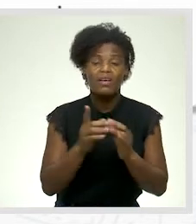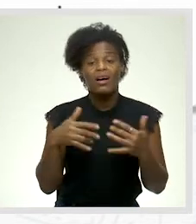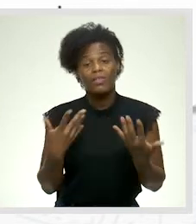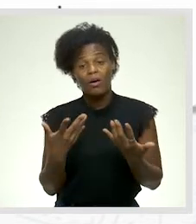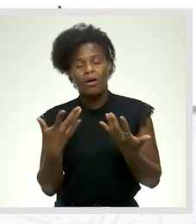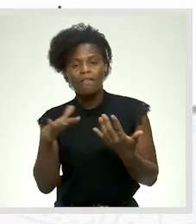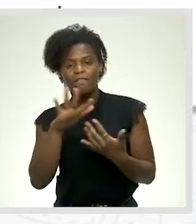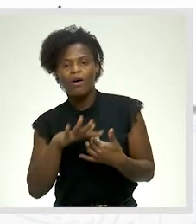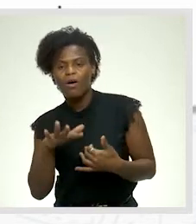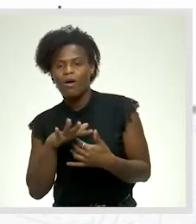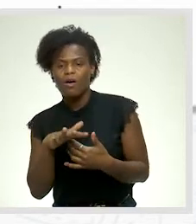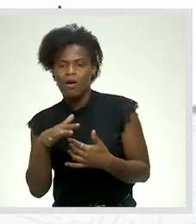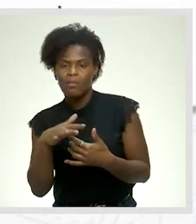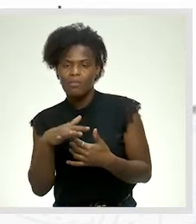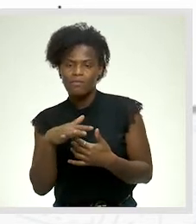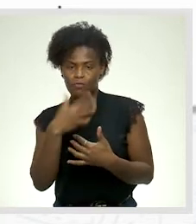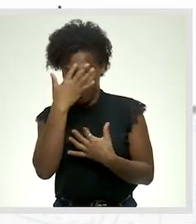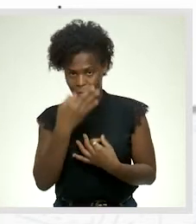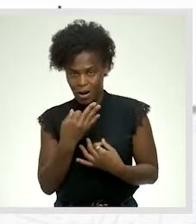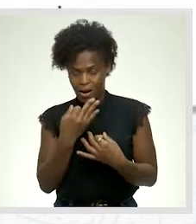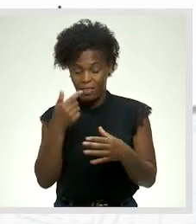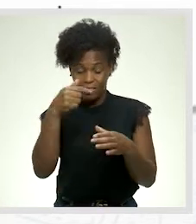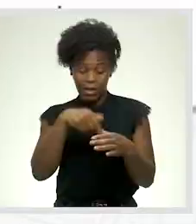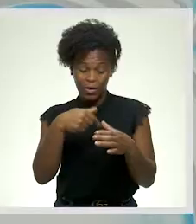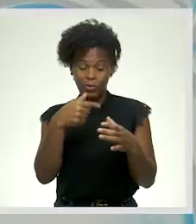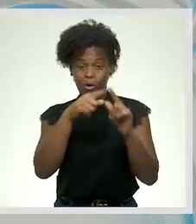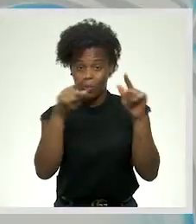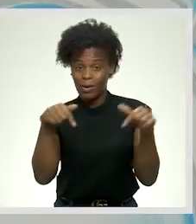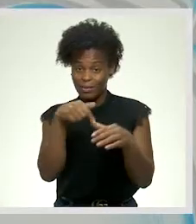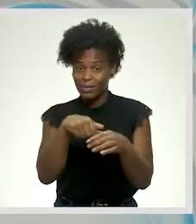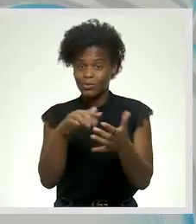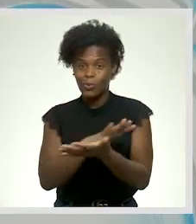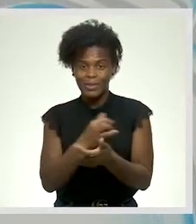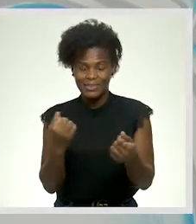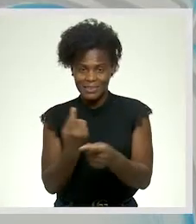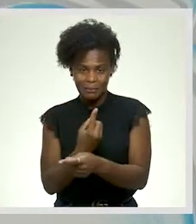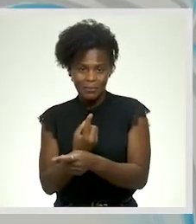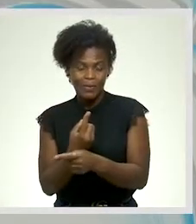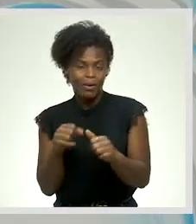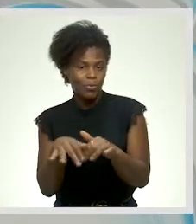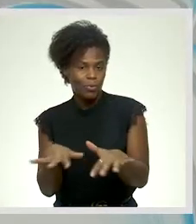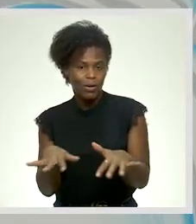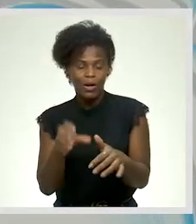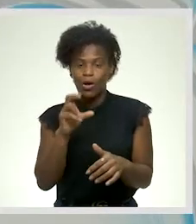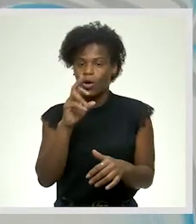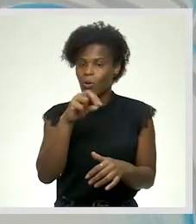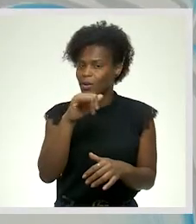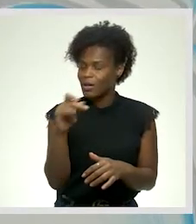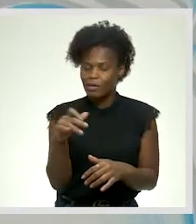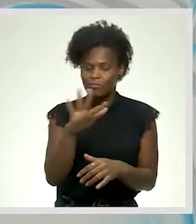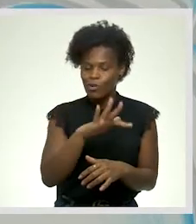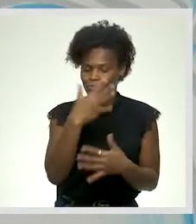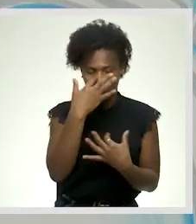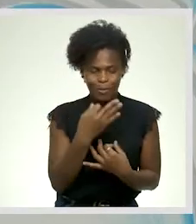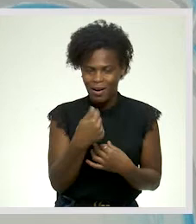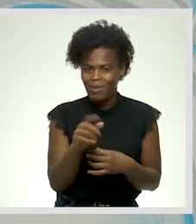formal enquadra-se dentro da notícia. A crónica, não. Crónica não precisamos de um tom formal. Ela